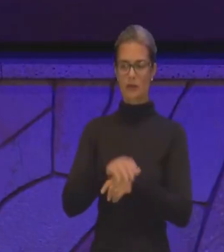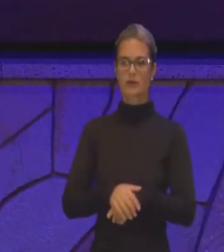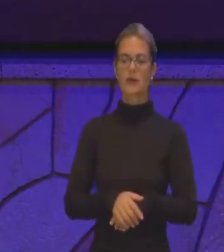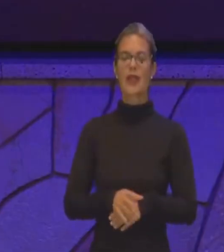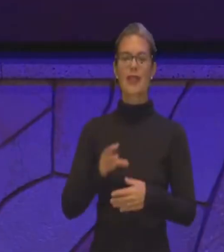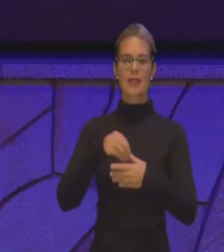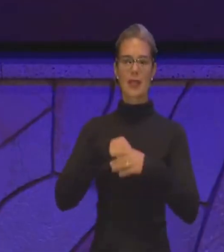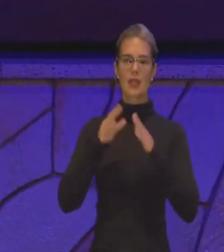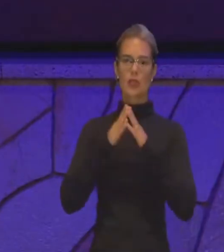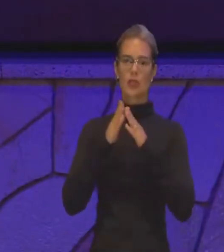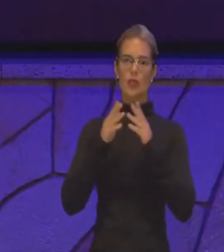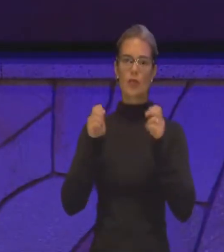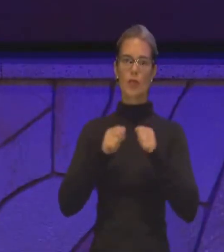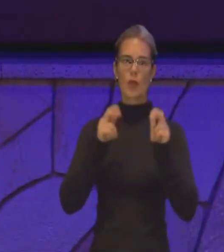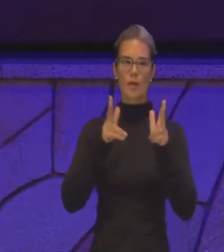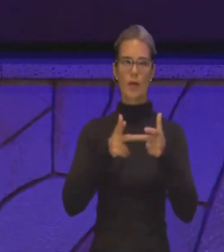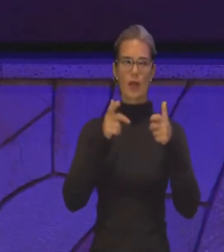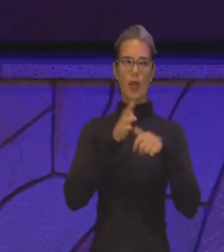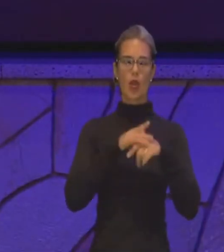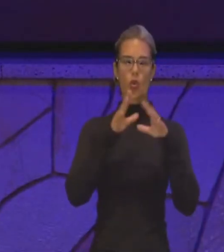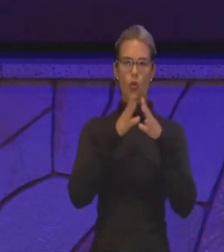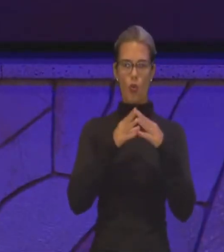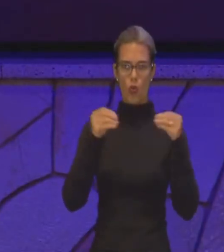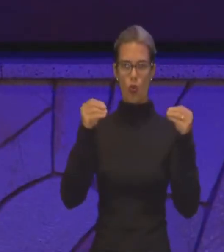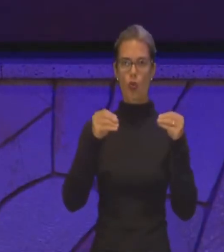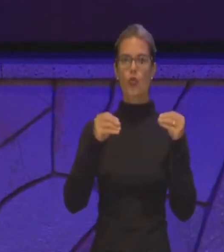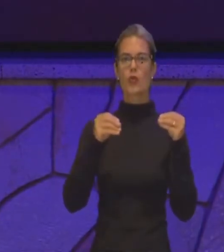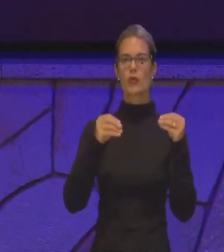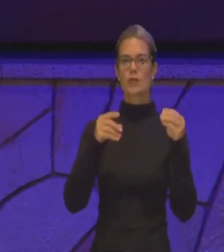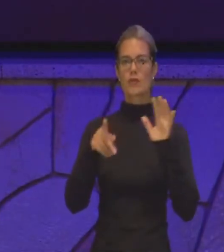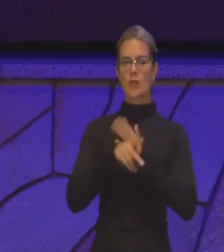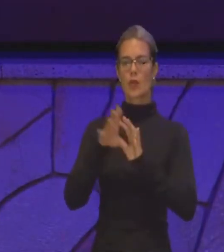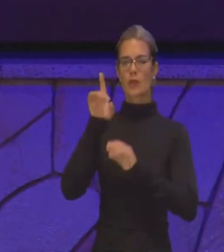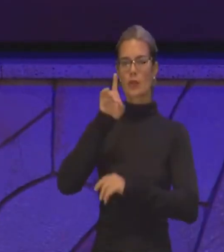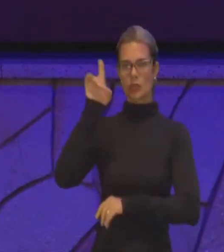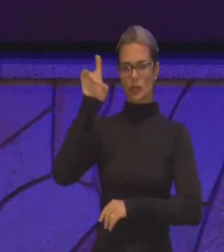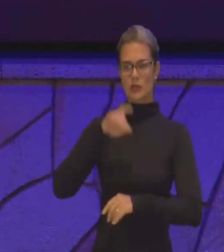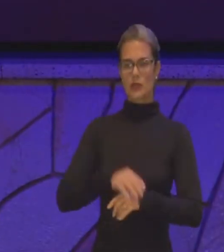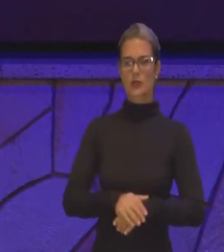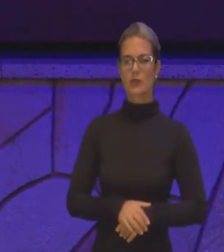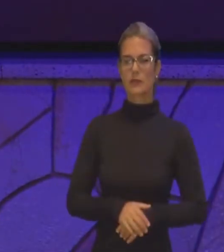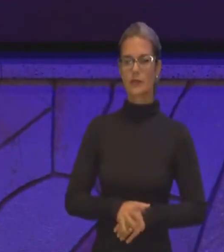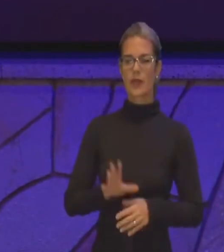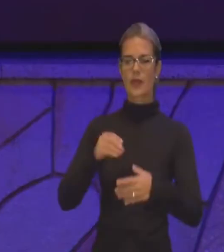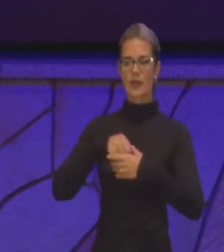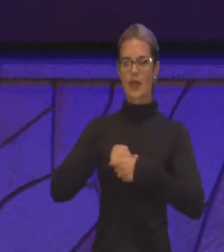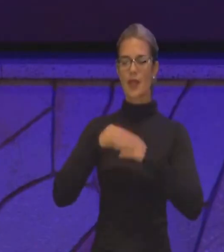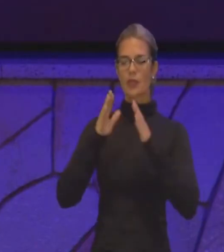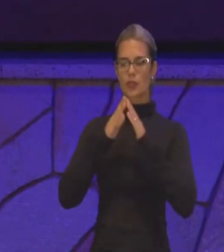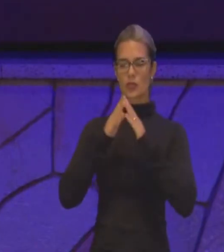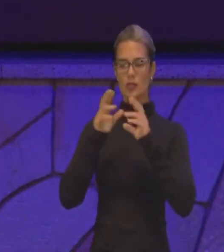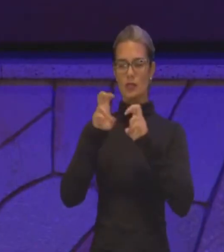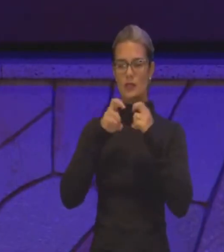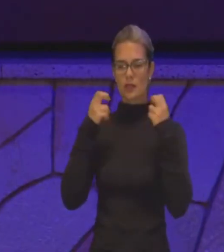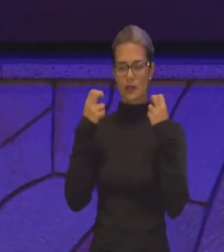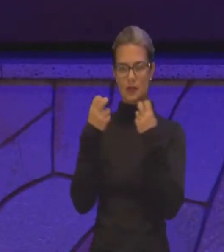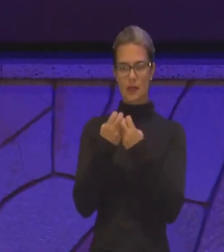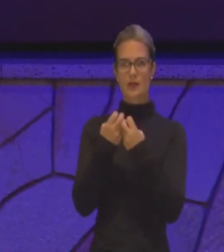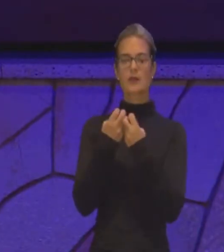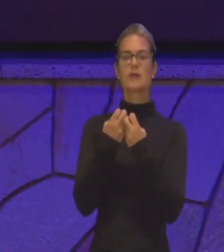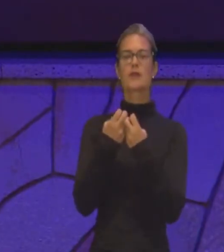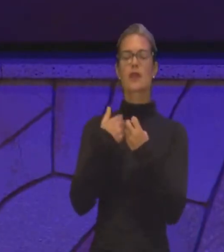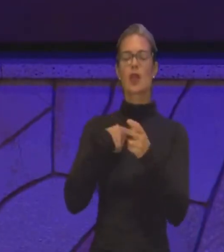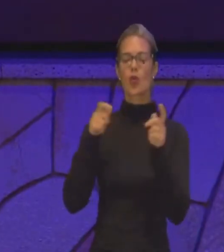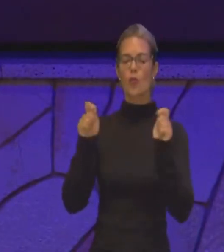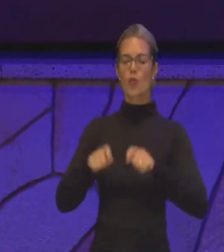ver curas, sinais e maravilhas. Foi em cultos no lares, encontros nos lares, que